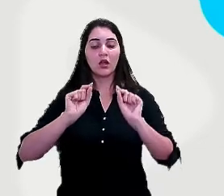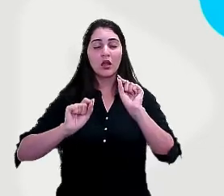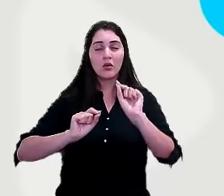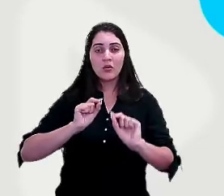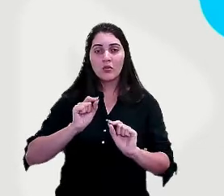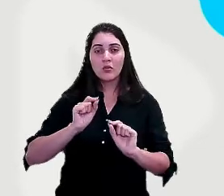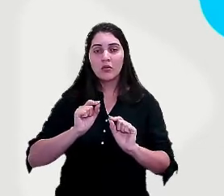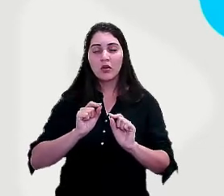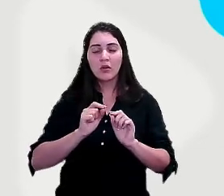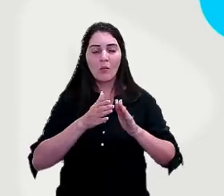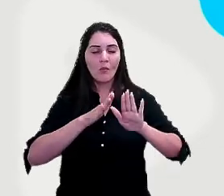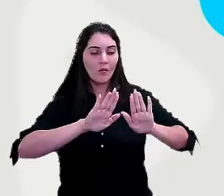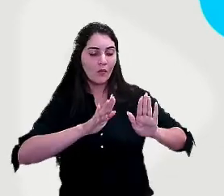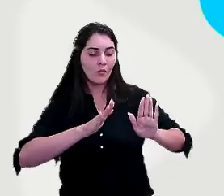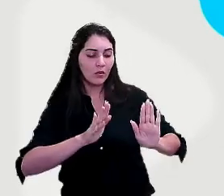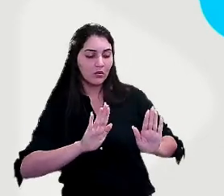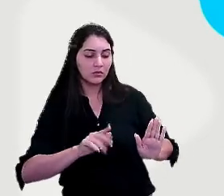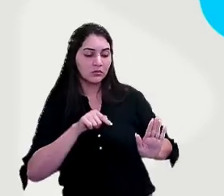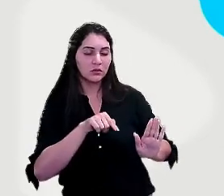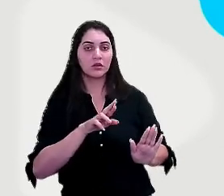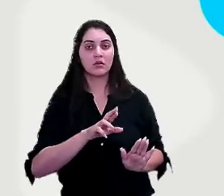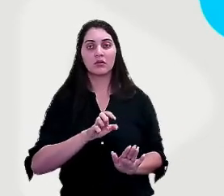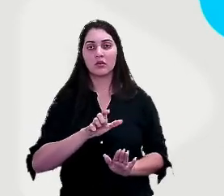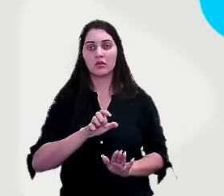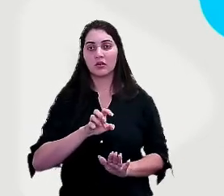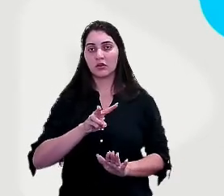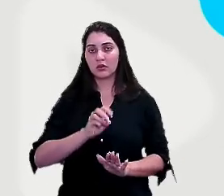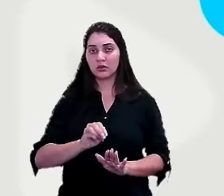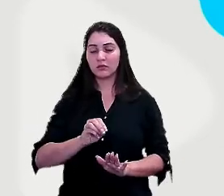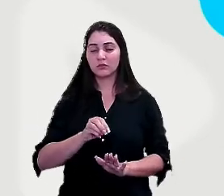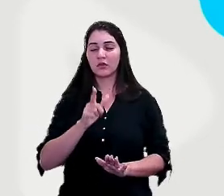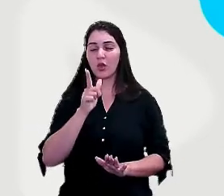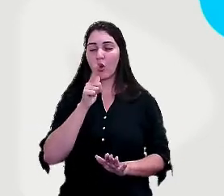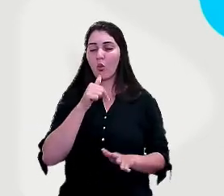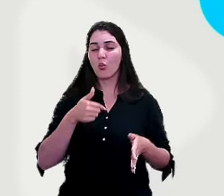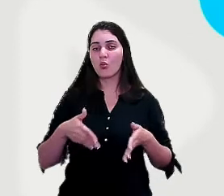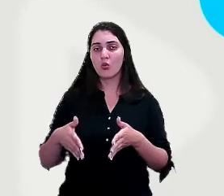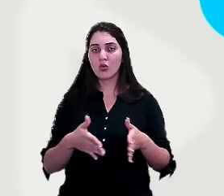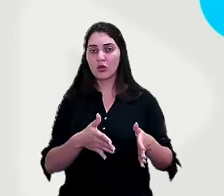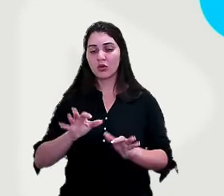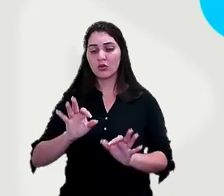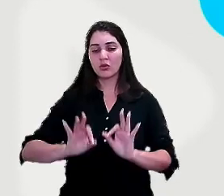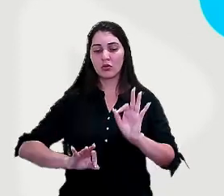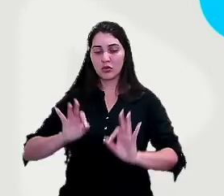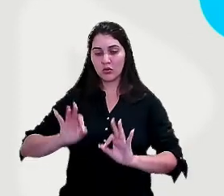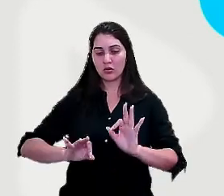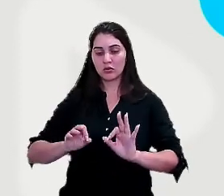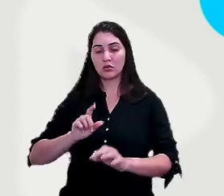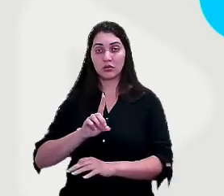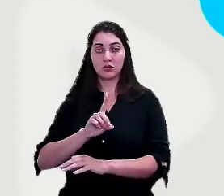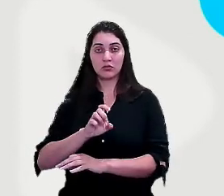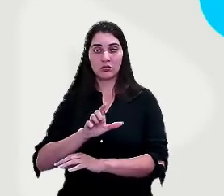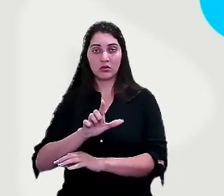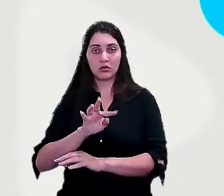né, o relevo. Os rios, né, que formam planícies fluviais e os